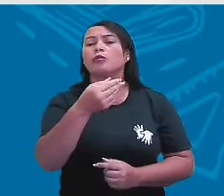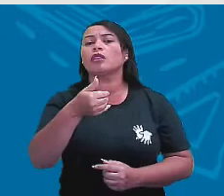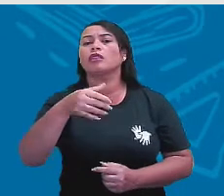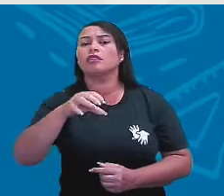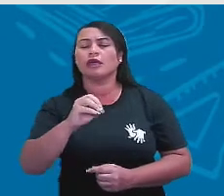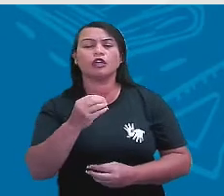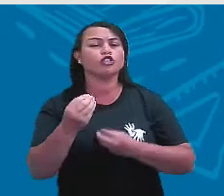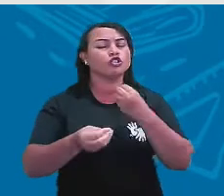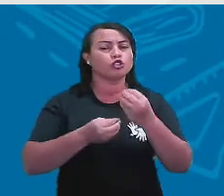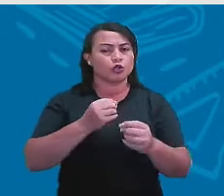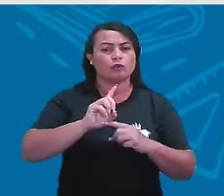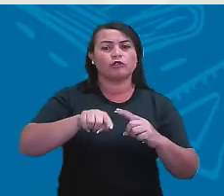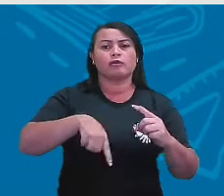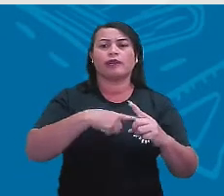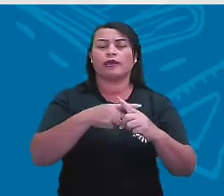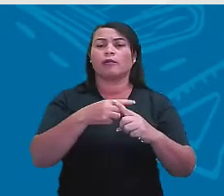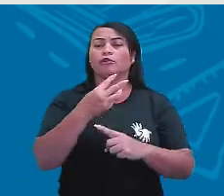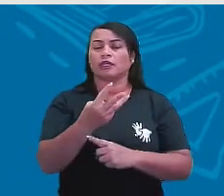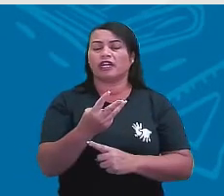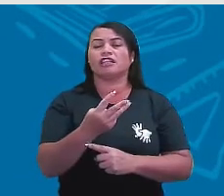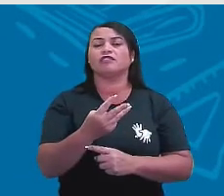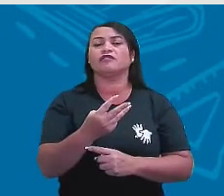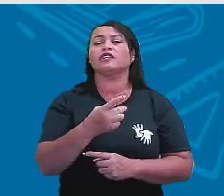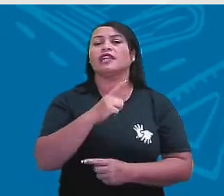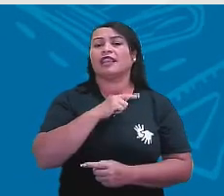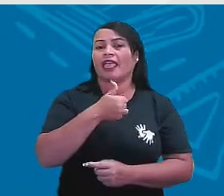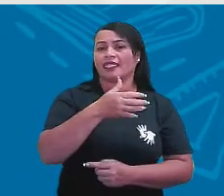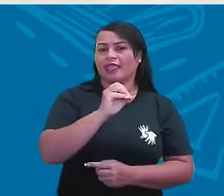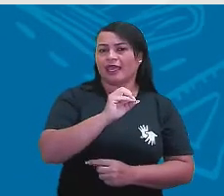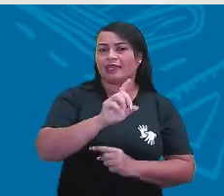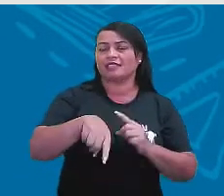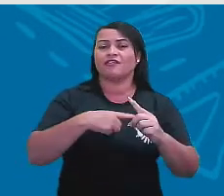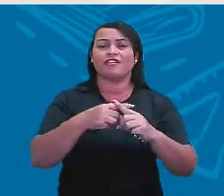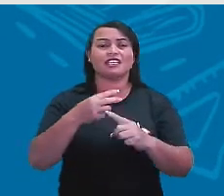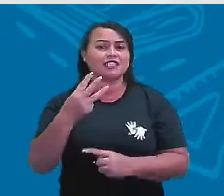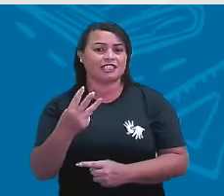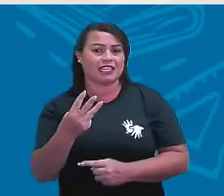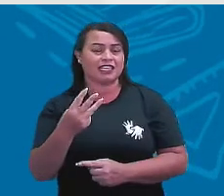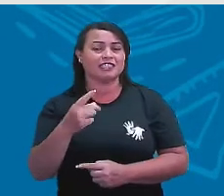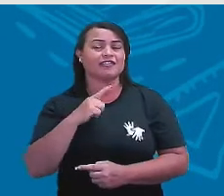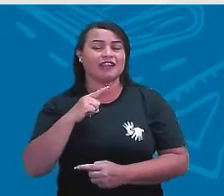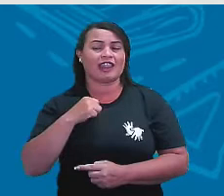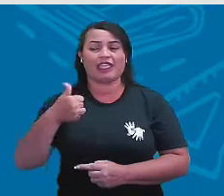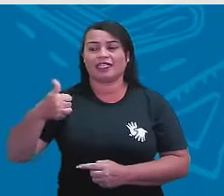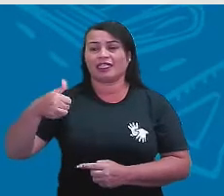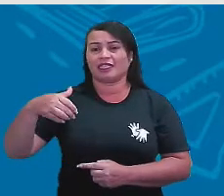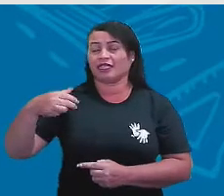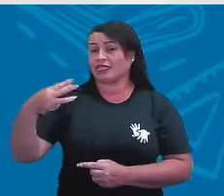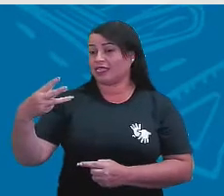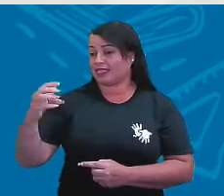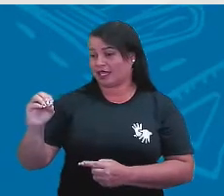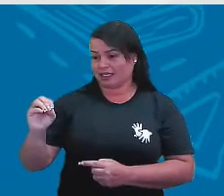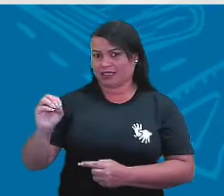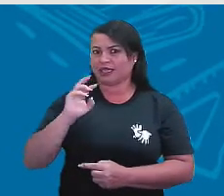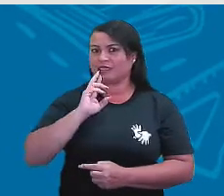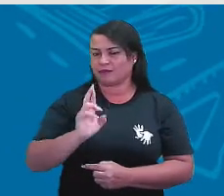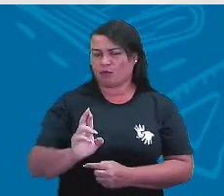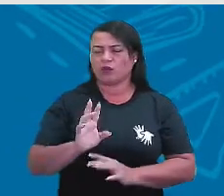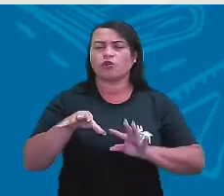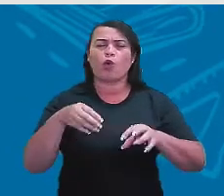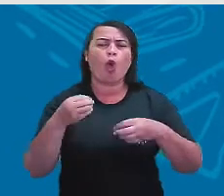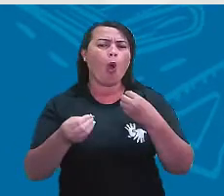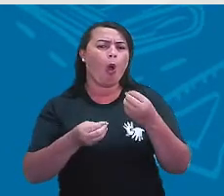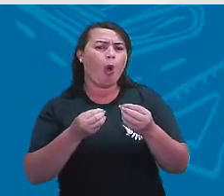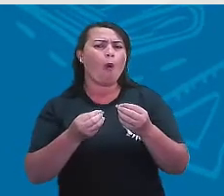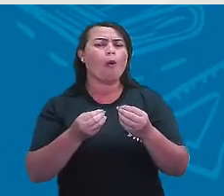quero multiplicar por 3. Então, vai ser 10 vezes 3, que vai dar 30. Então, como na continha